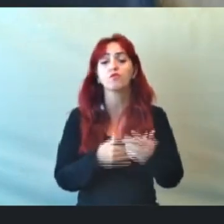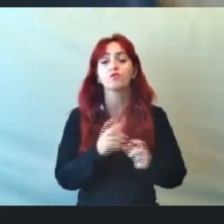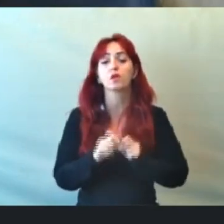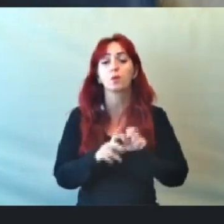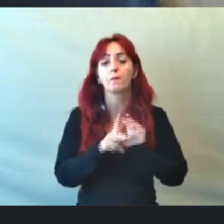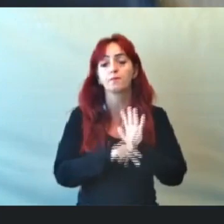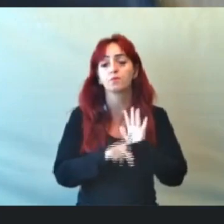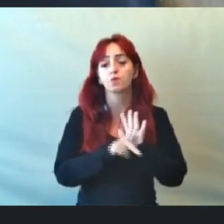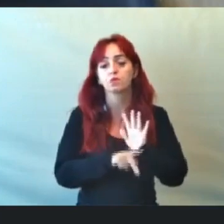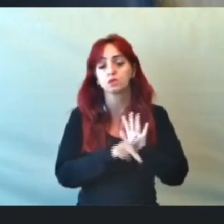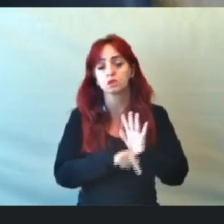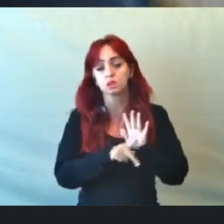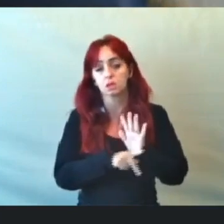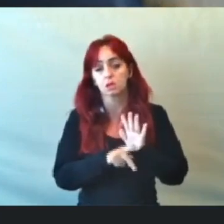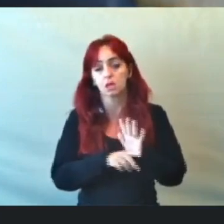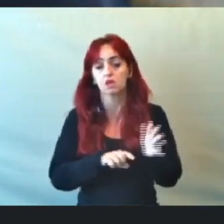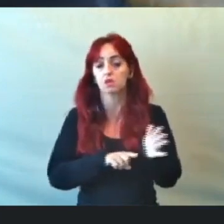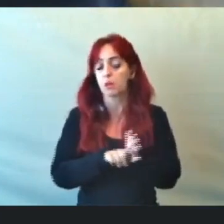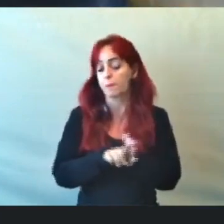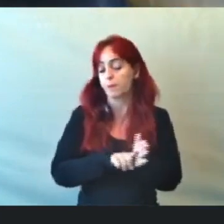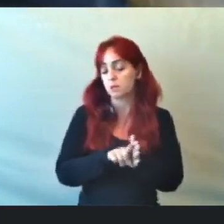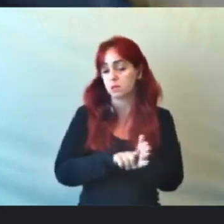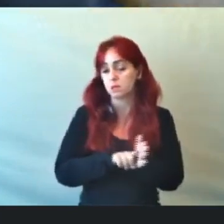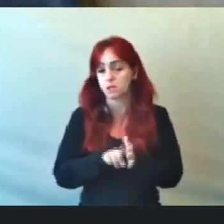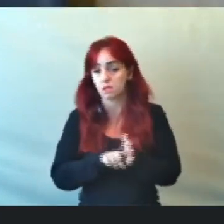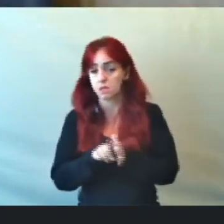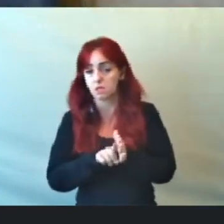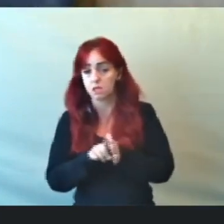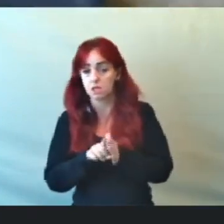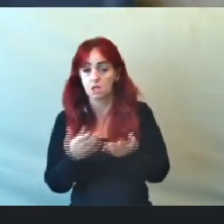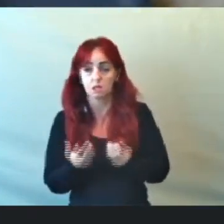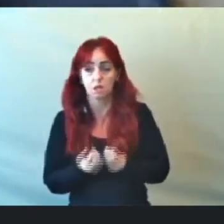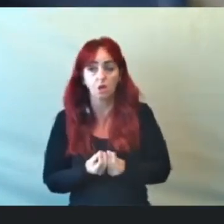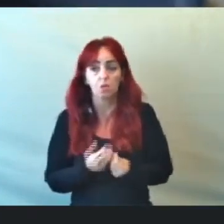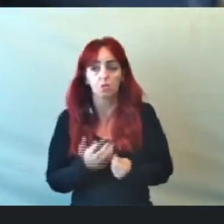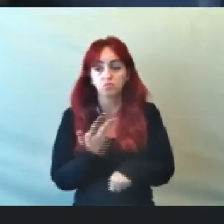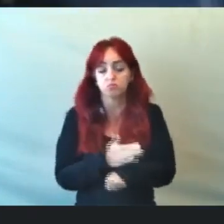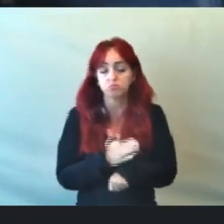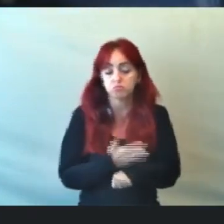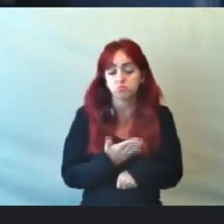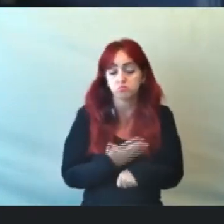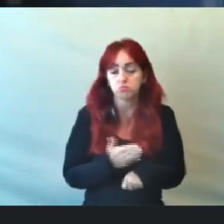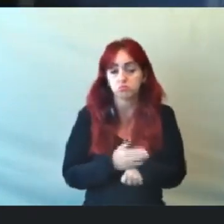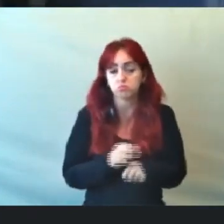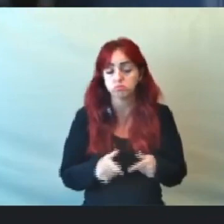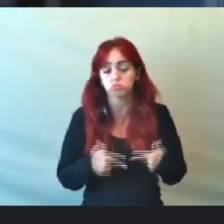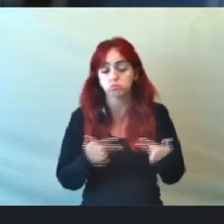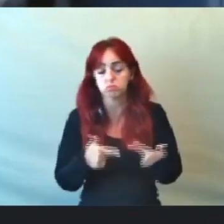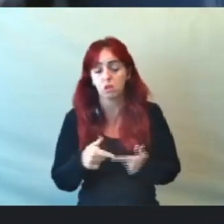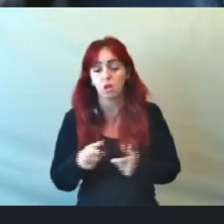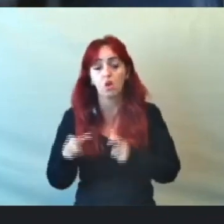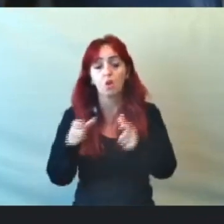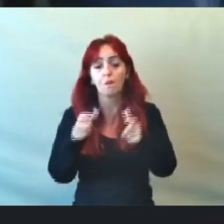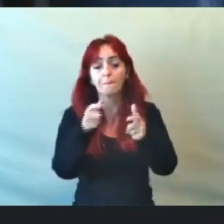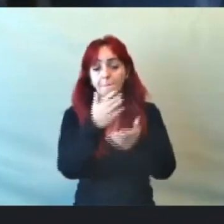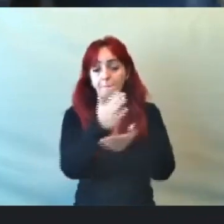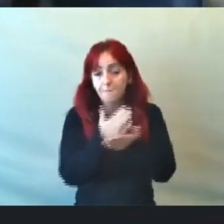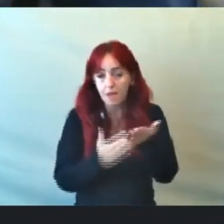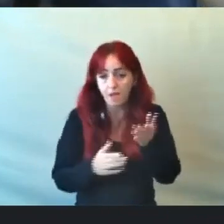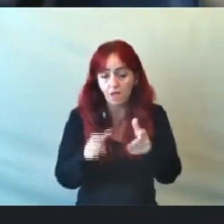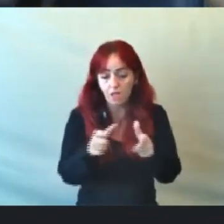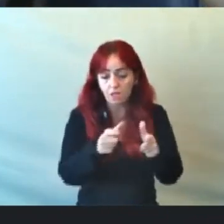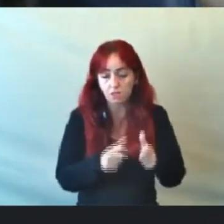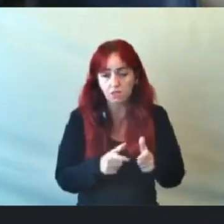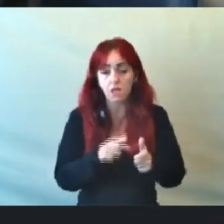pesquisa sobre, ou alguns ensaios em partes da lagoa, para que esses testes sejam feitos, para que não